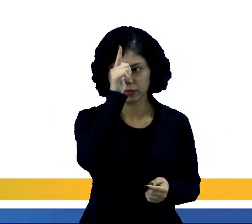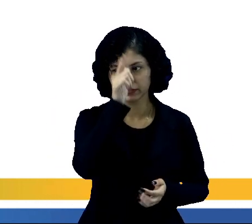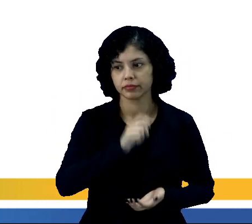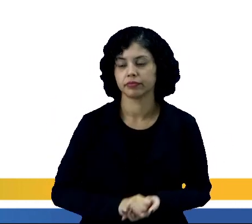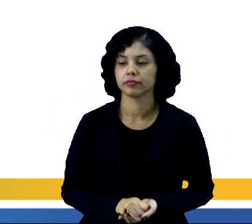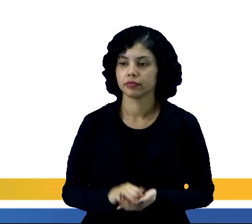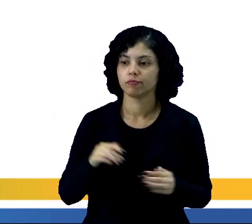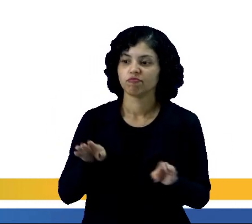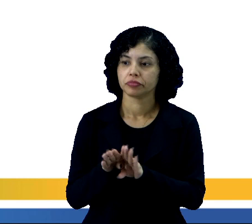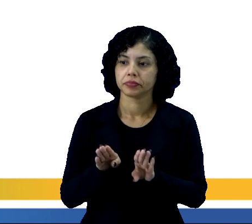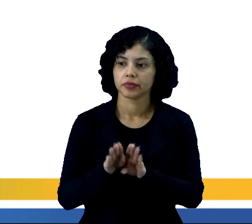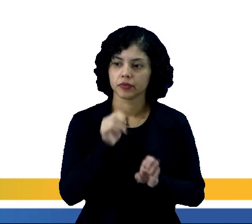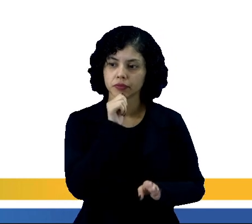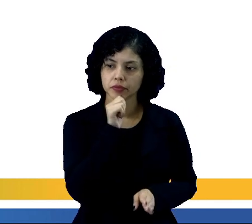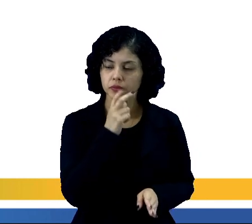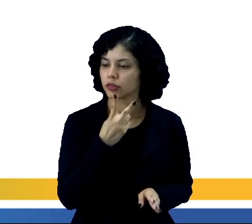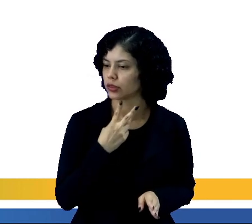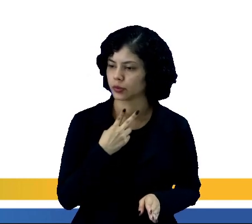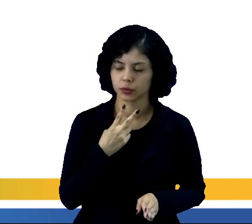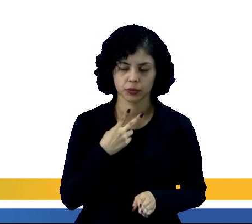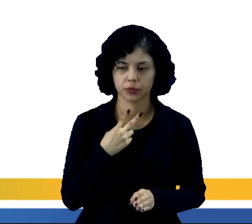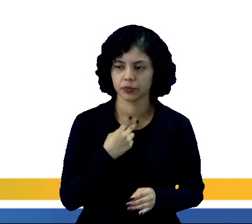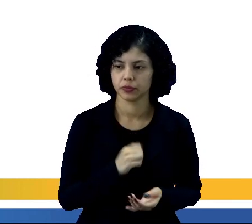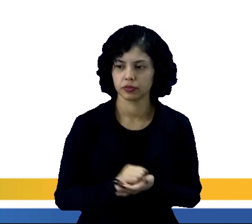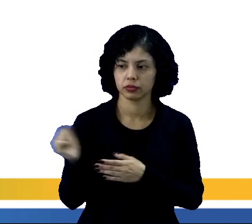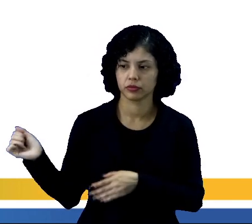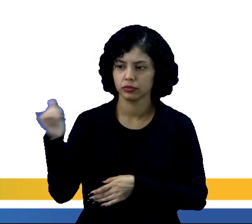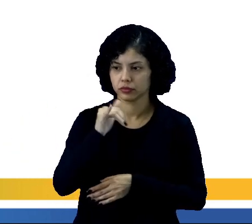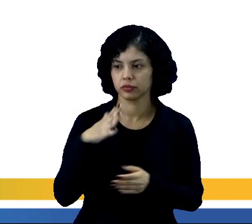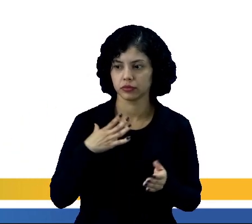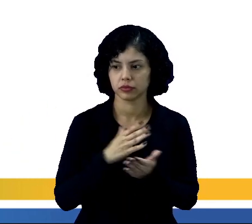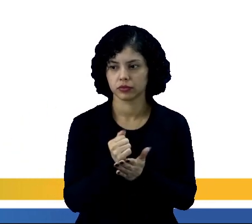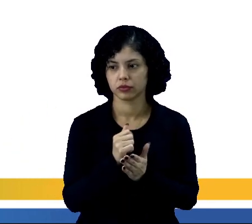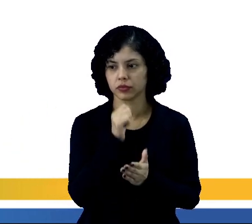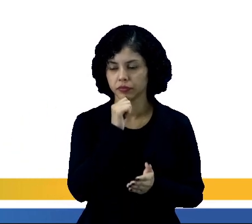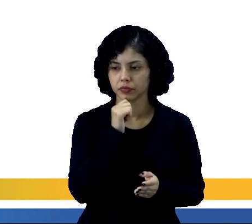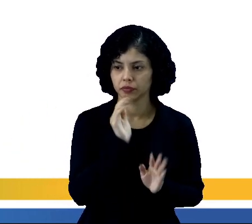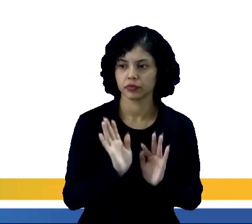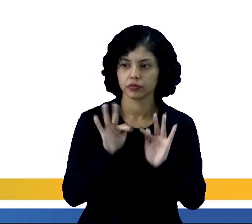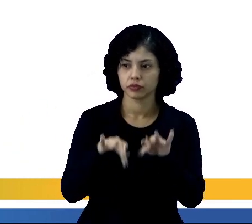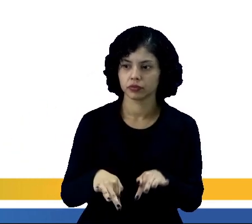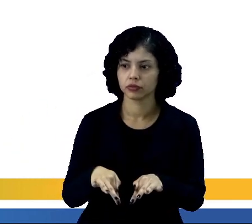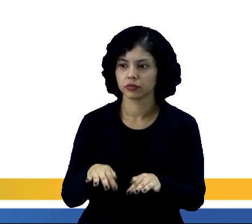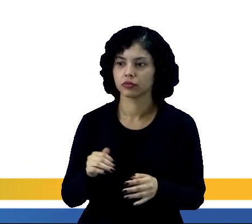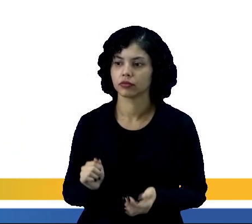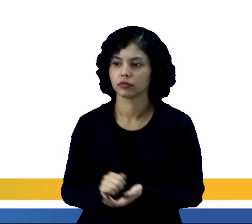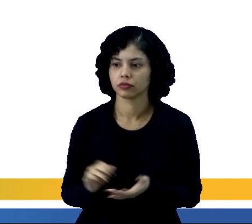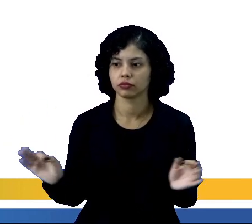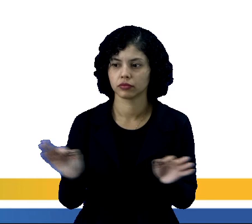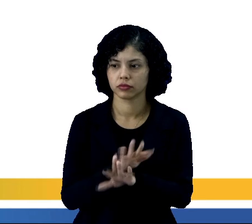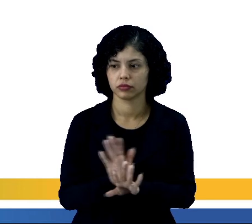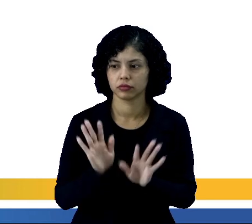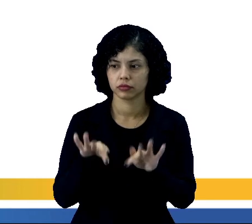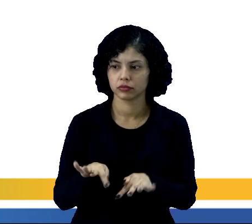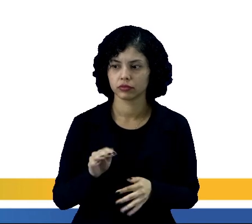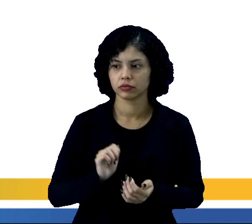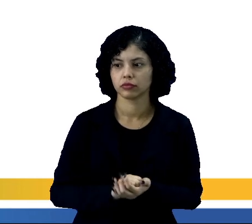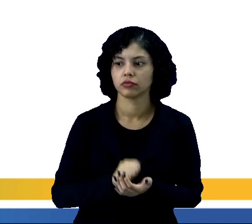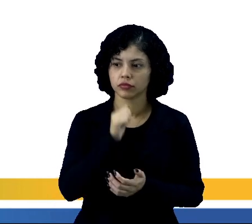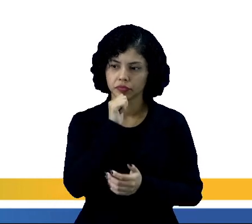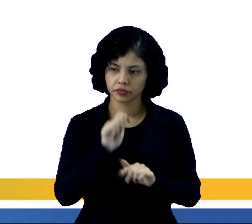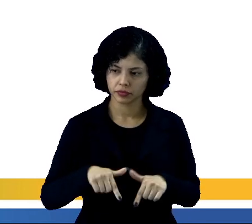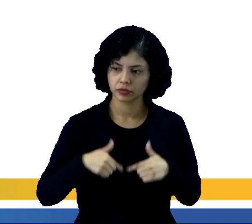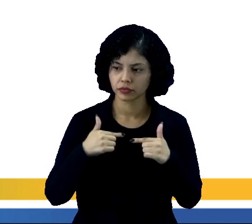que os tanques e aviões alemães não poderiam fazer esse ataque brutal. E a derrota nazista marca aí, né, o início da